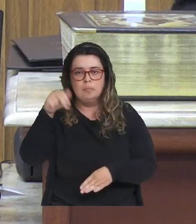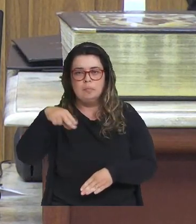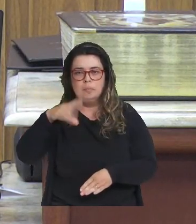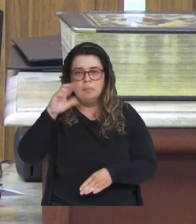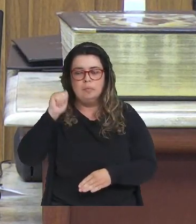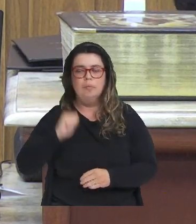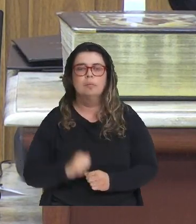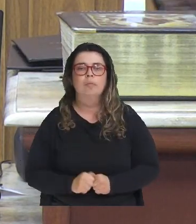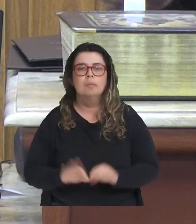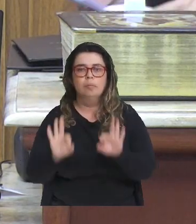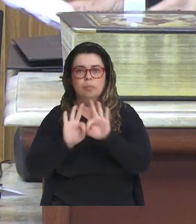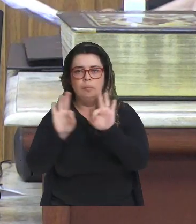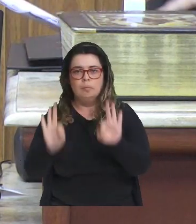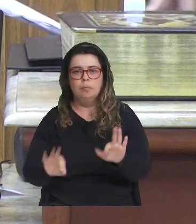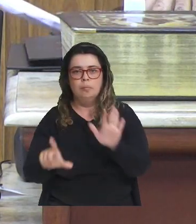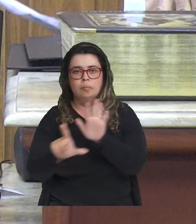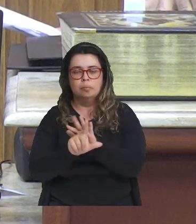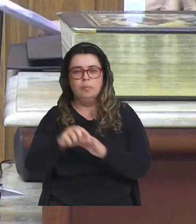número